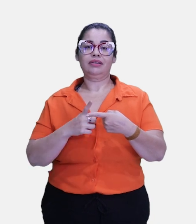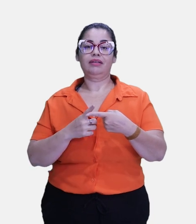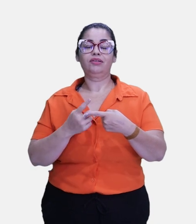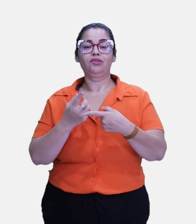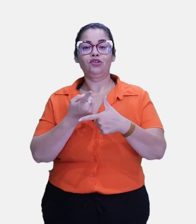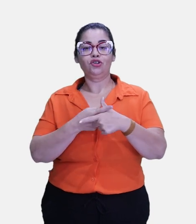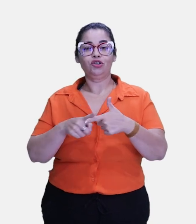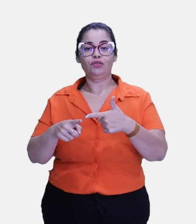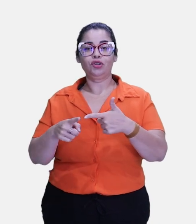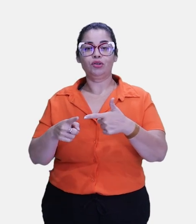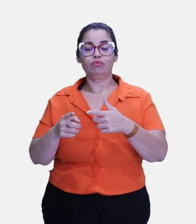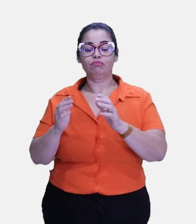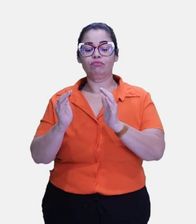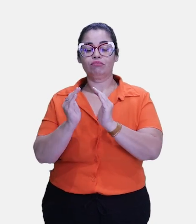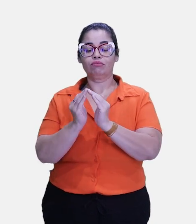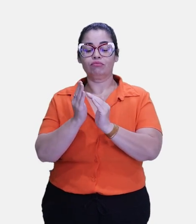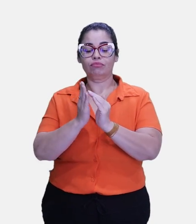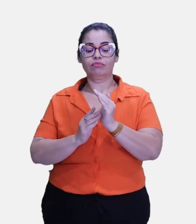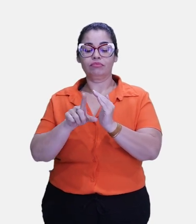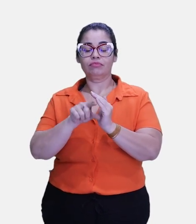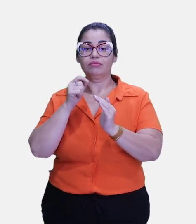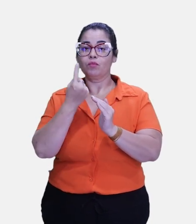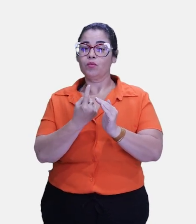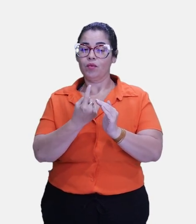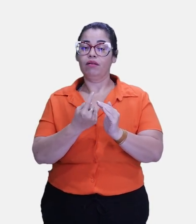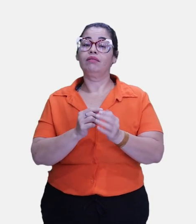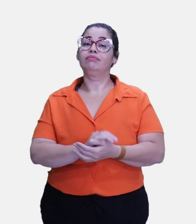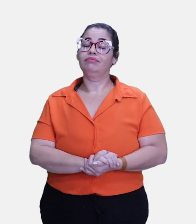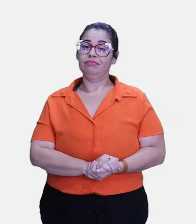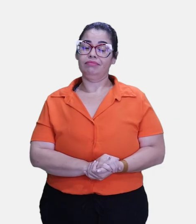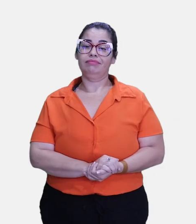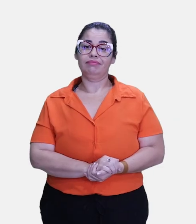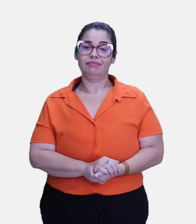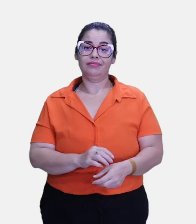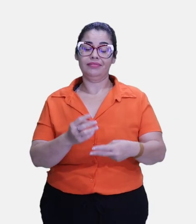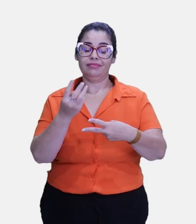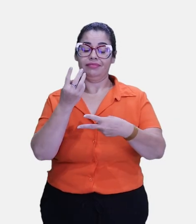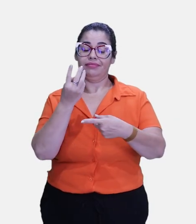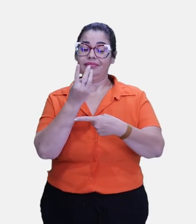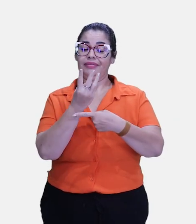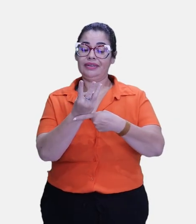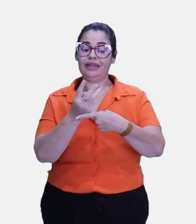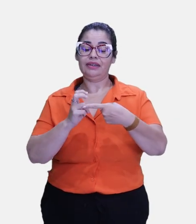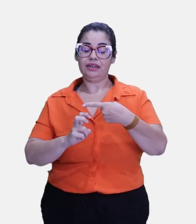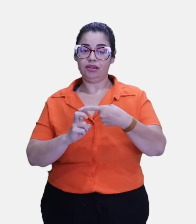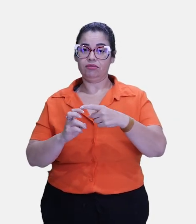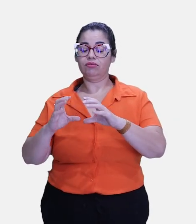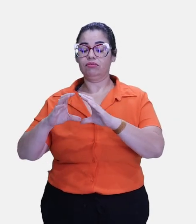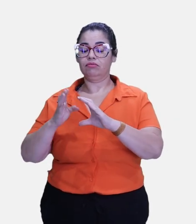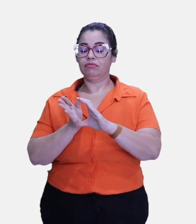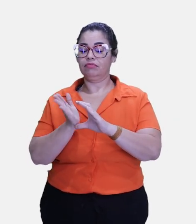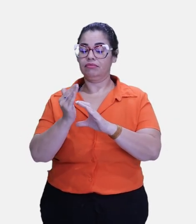temos algo dividido em 2 partes, mas foi escolhida apenas uma delas. Já a fração 3 quintos, algo